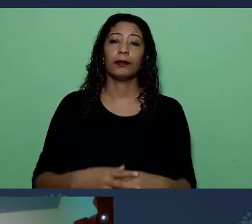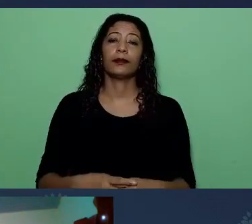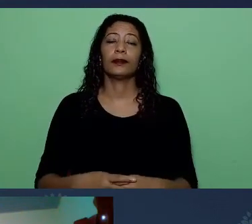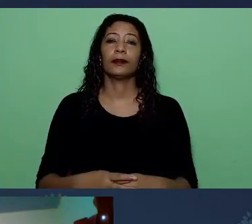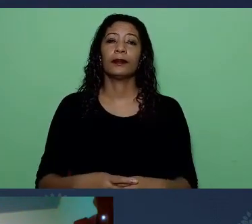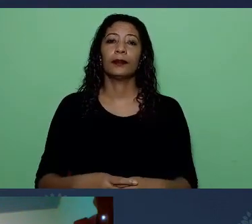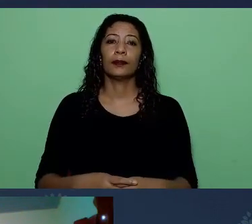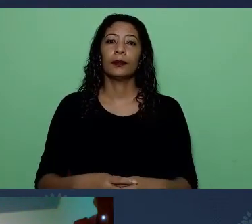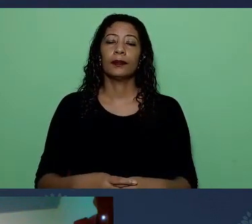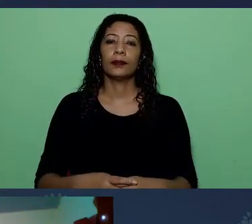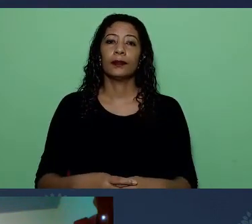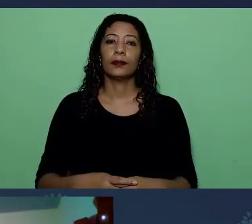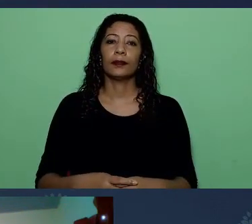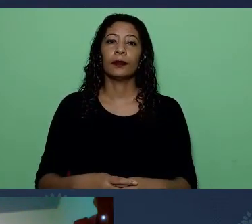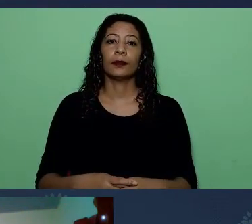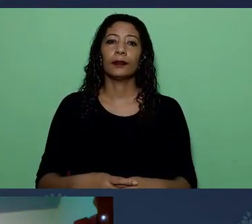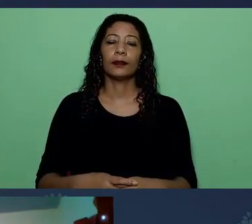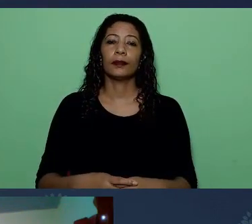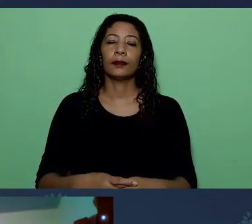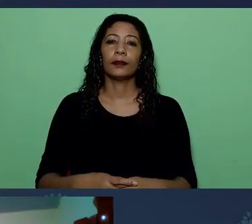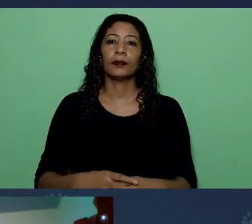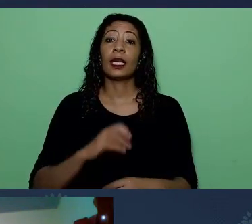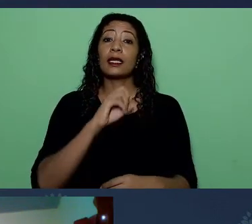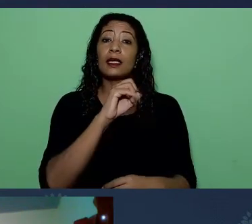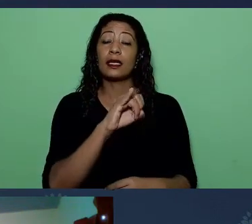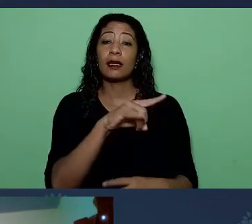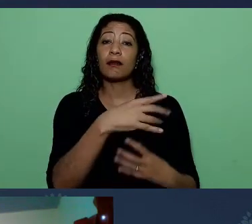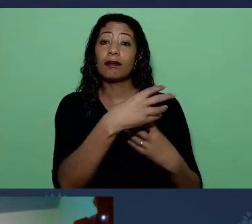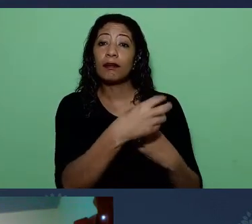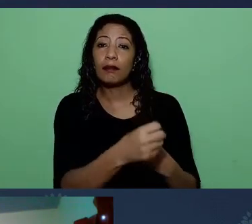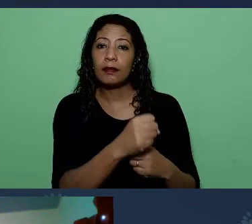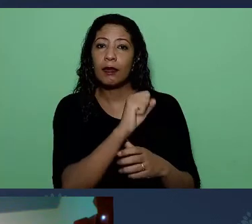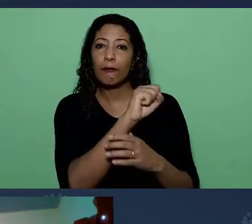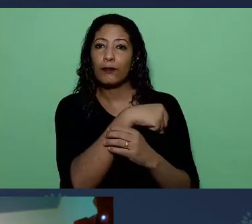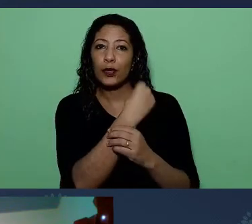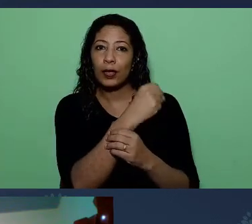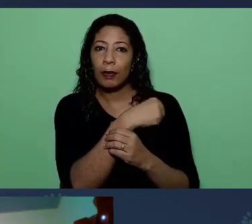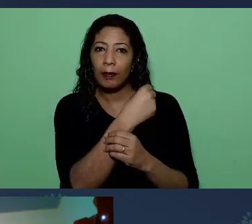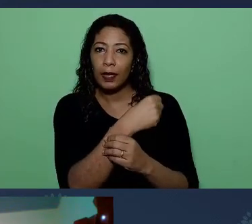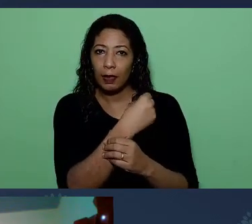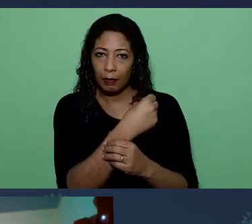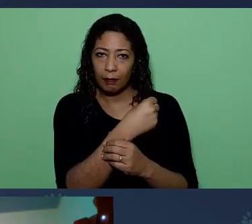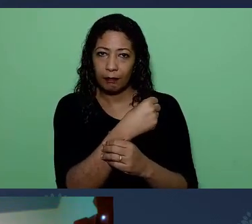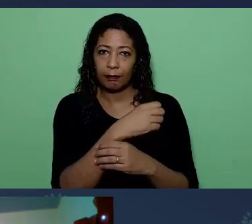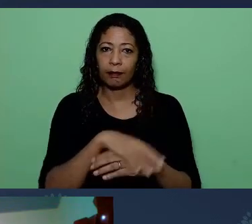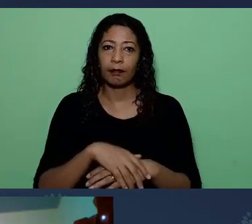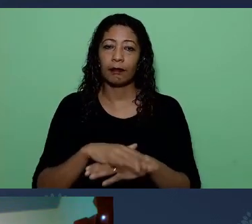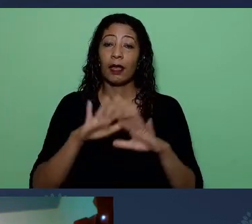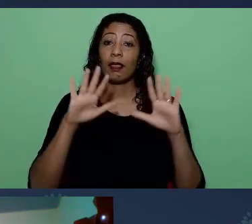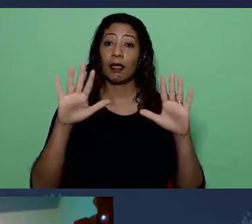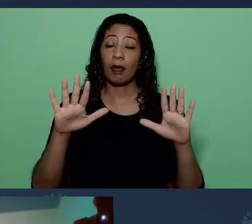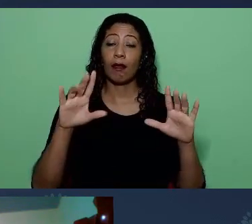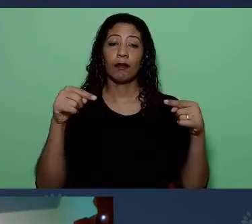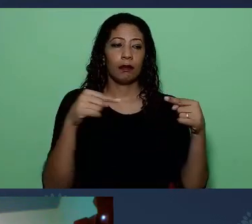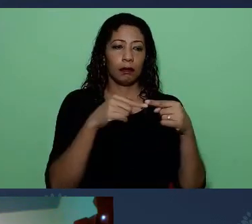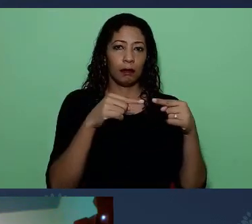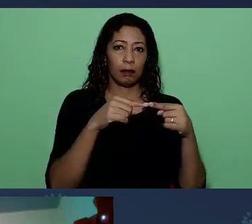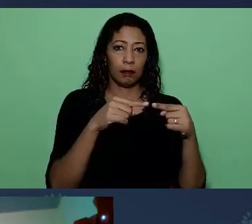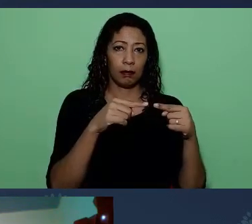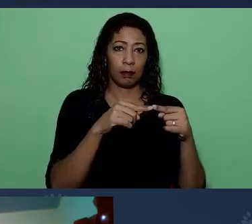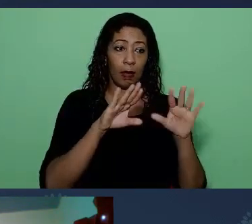Rebeca, também, tudo junto. Então, é o seguinte, do ponto de vista estritamente farmacológico,